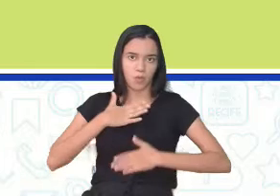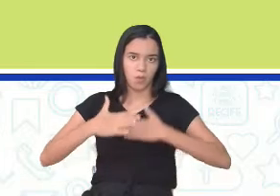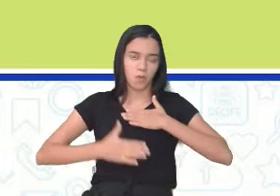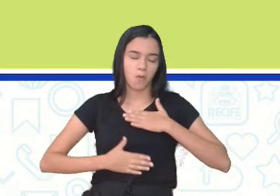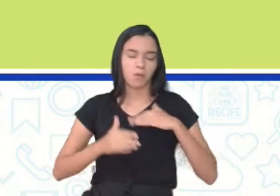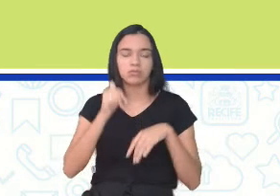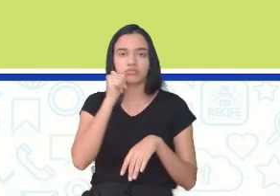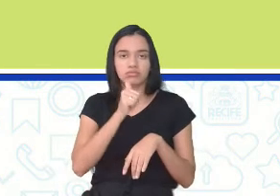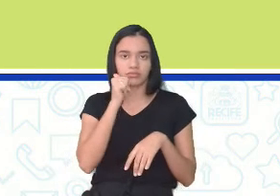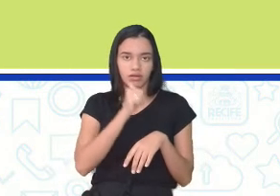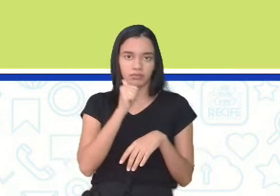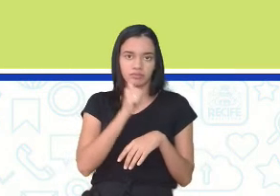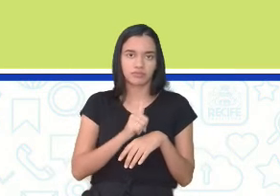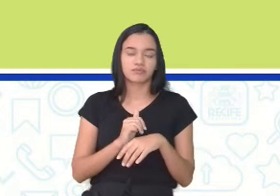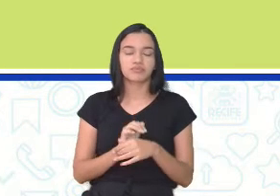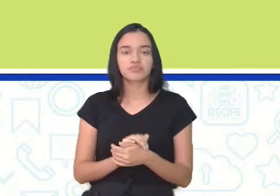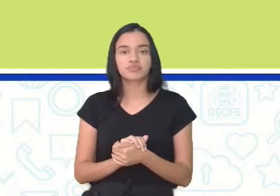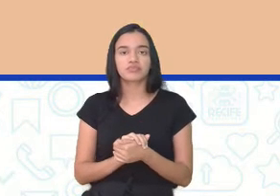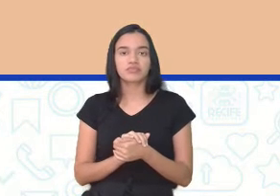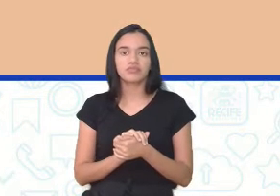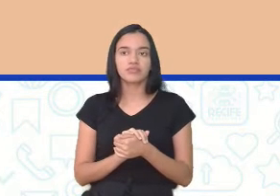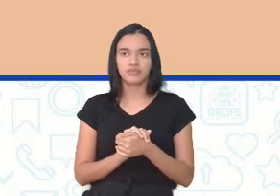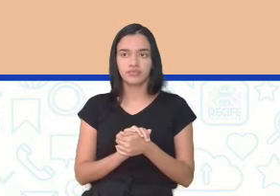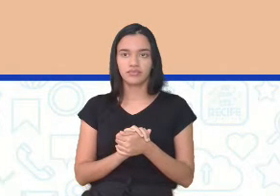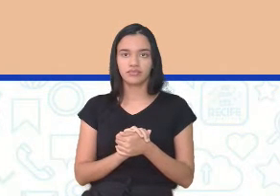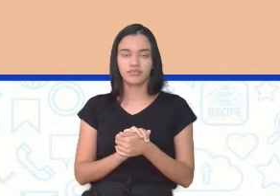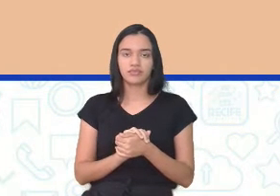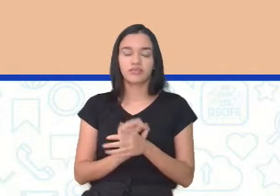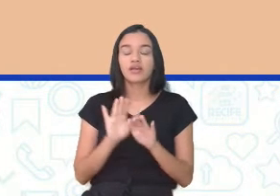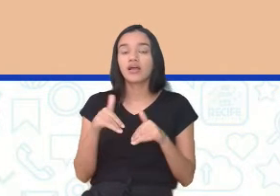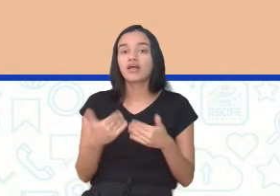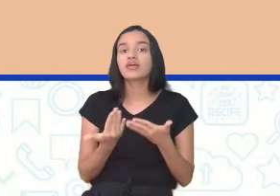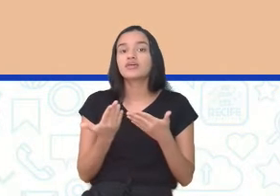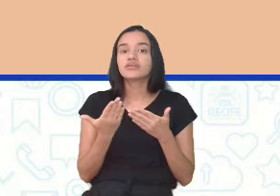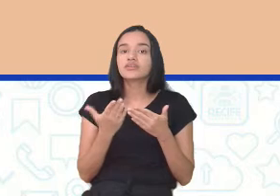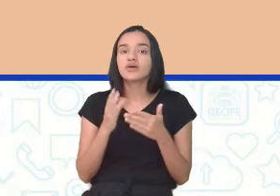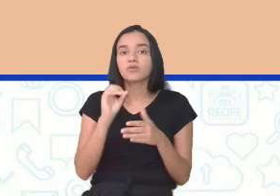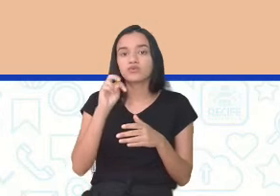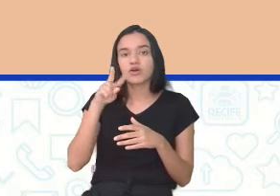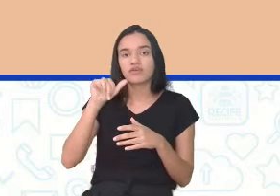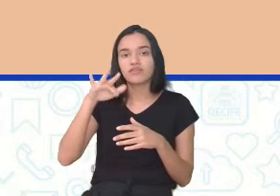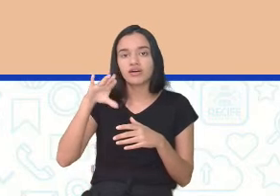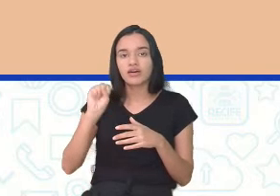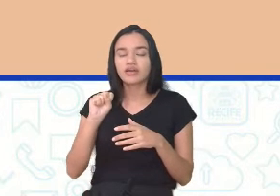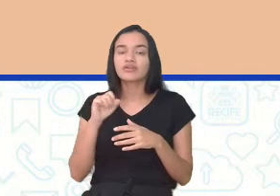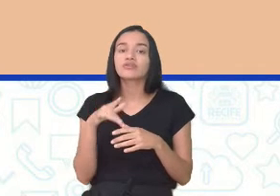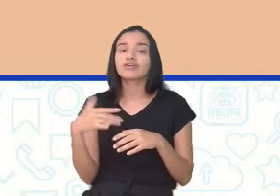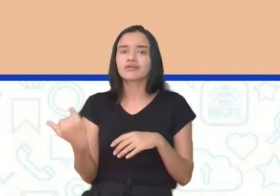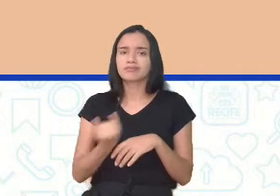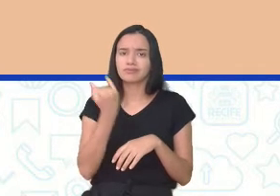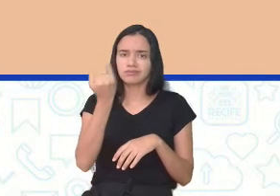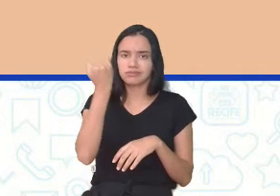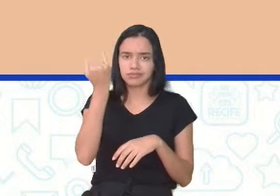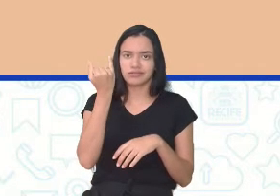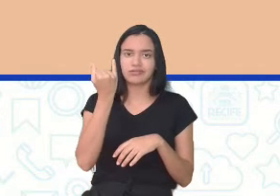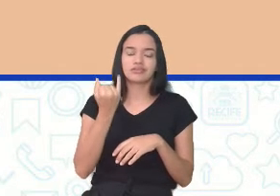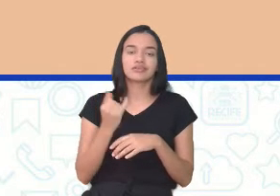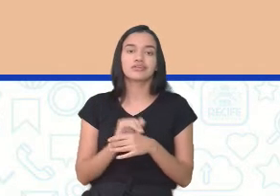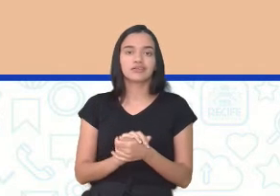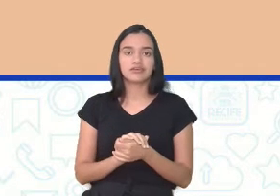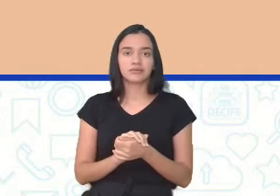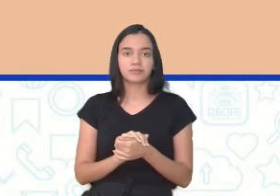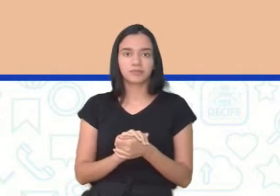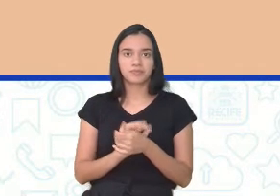elas fazem até reposição hormonal. Então, os ovários, eles são muito importantes justamente na produção desses